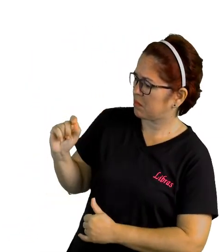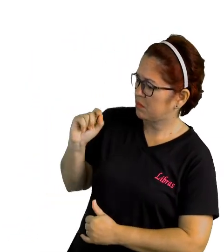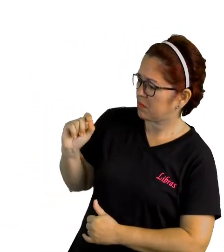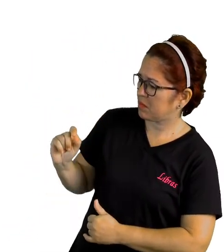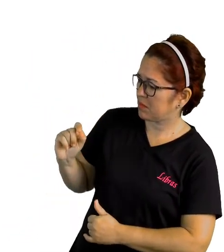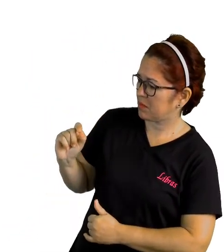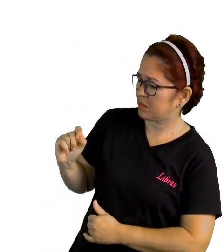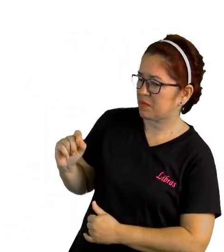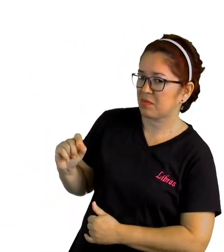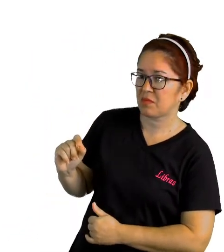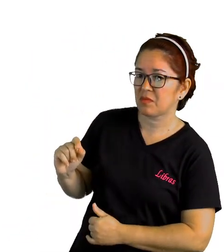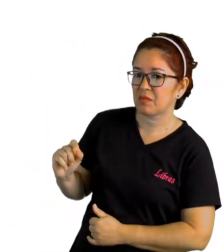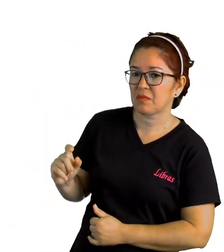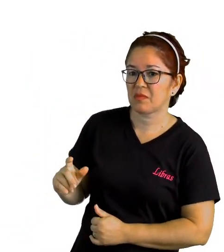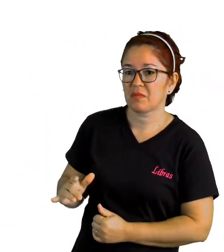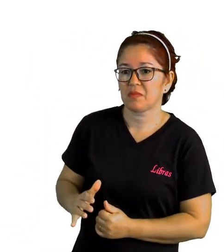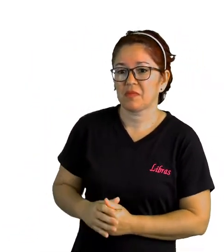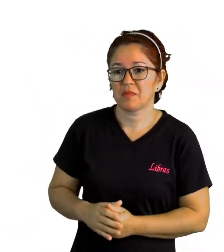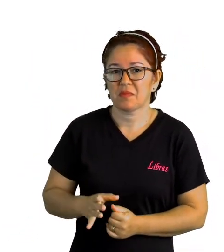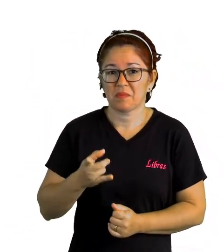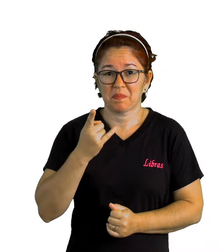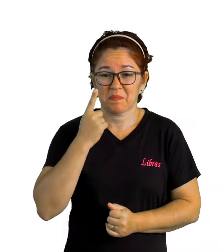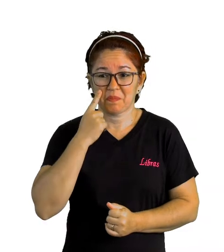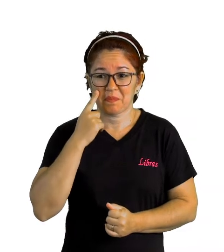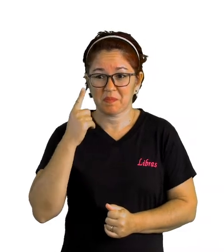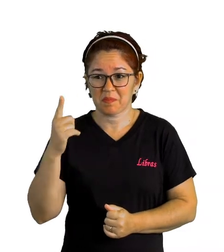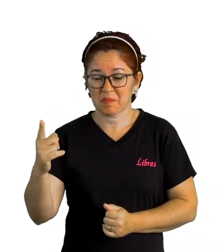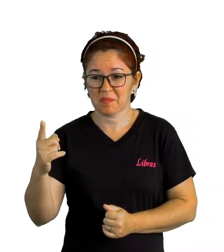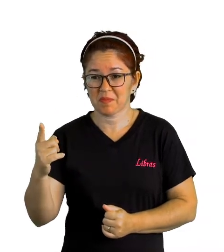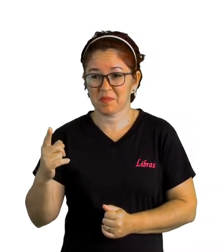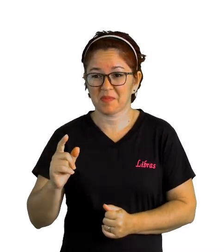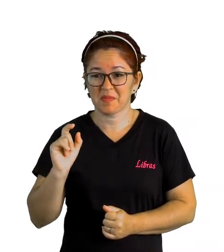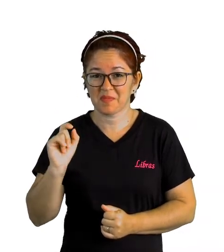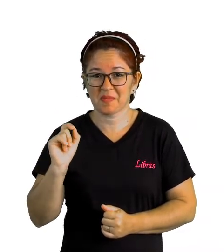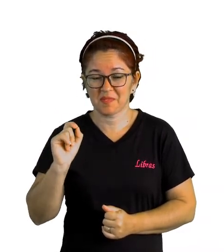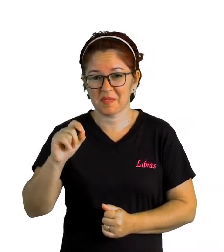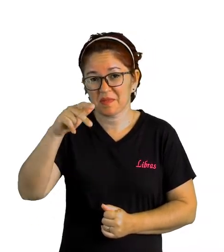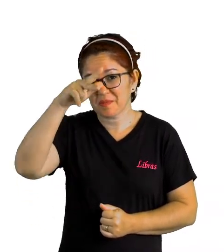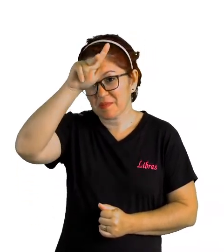já aparece o Cebolinha já todo